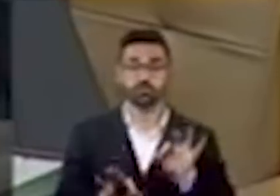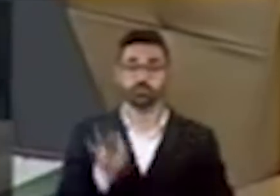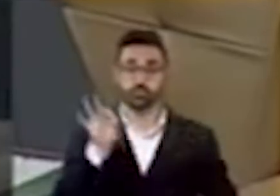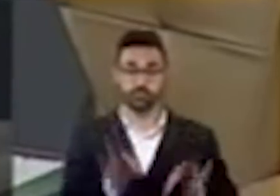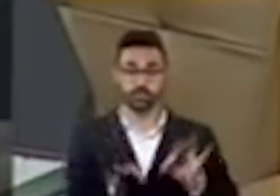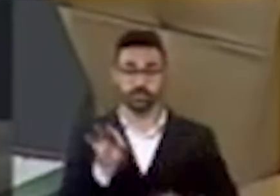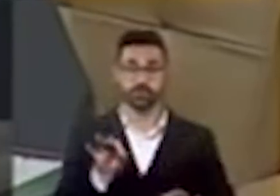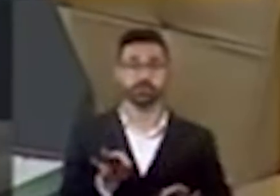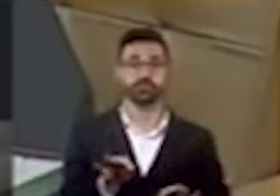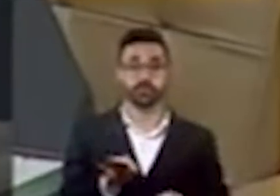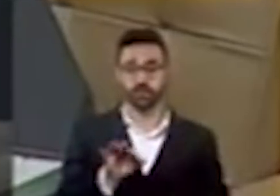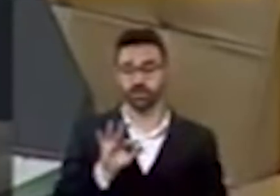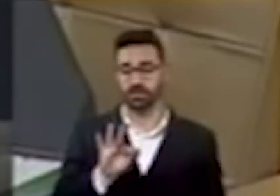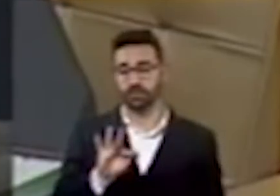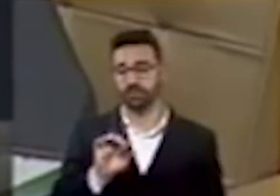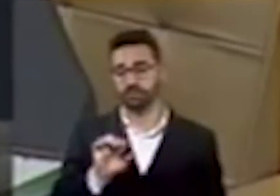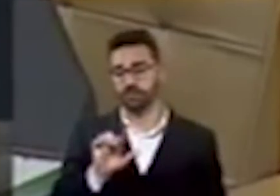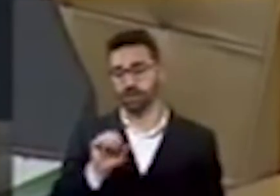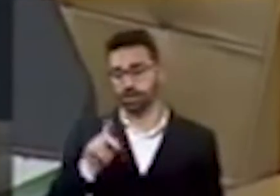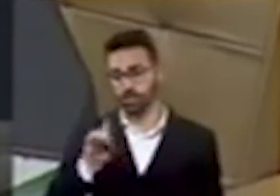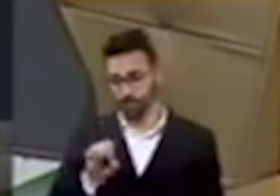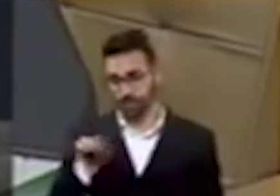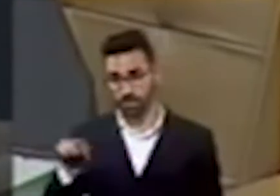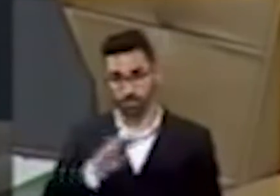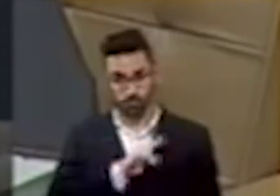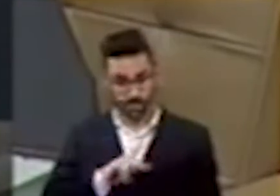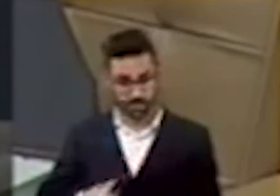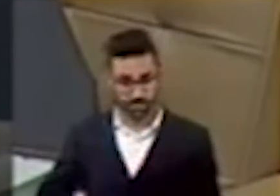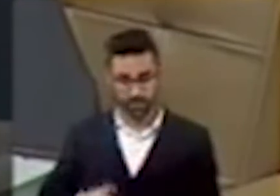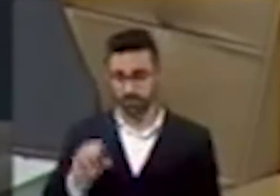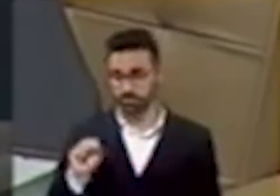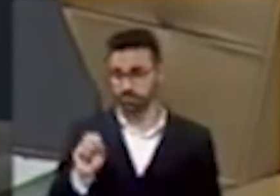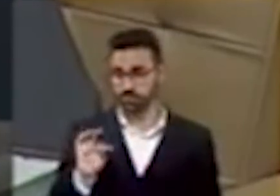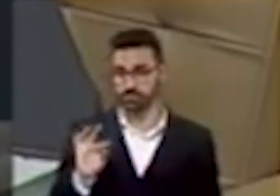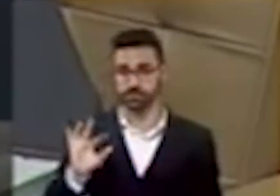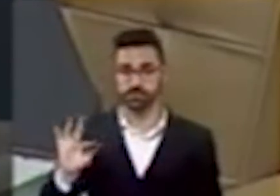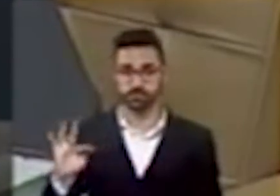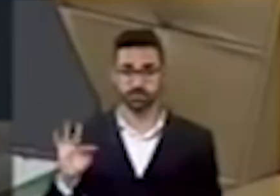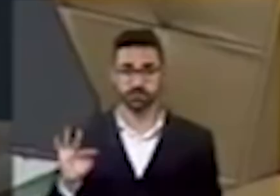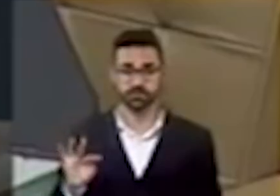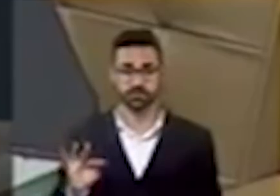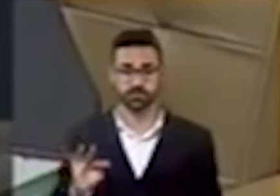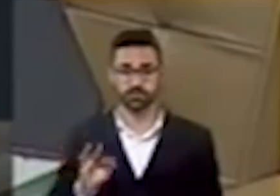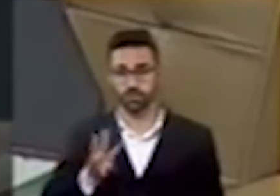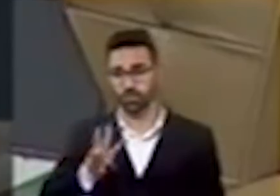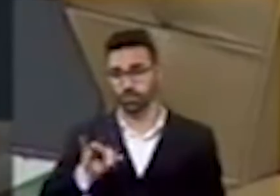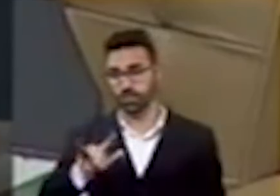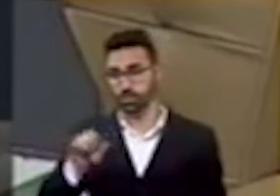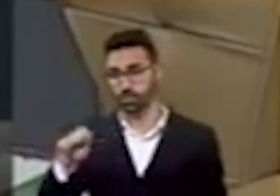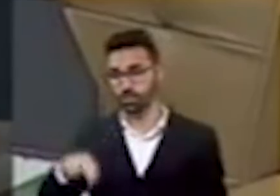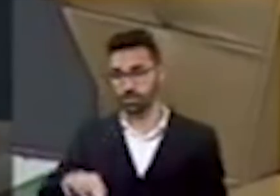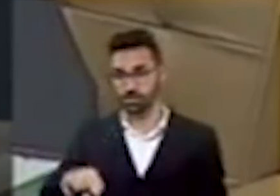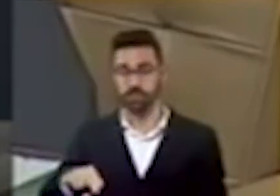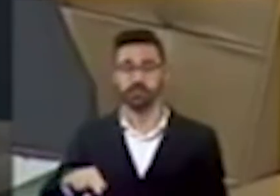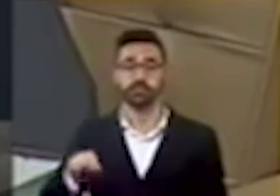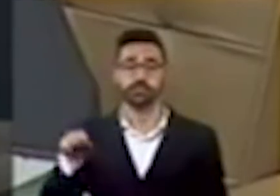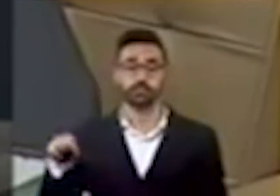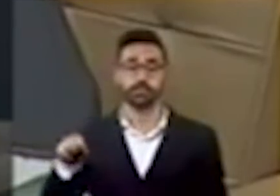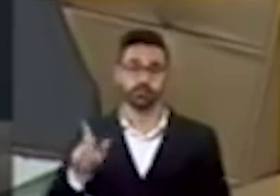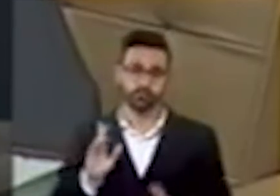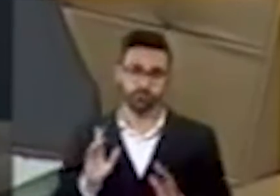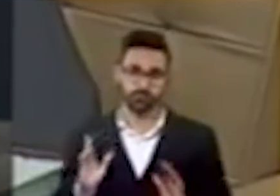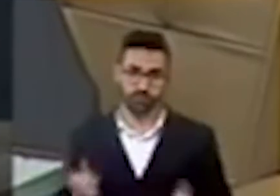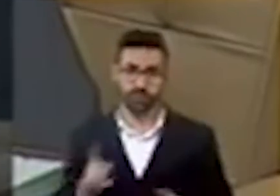caso Philip Grossman, o presidente da Suprema Corte Americana, William Taft, em opinião unânime